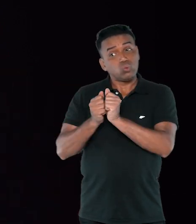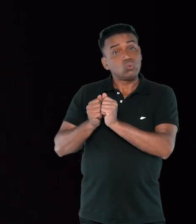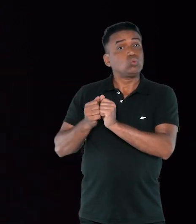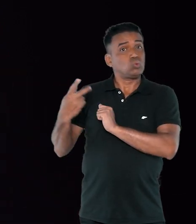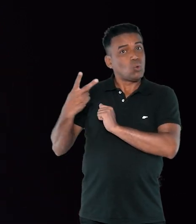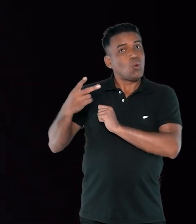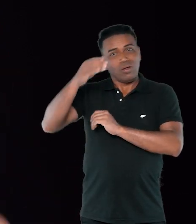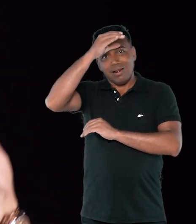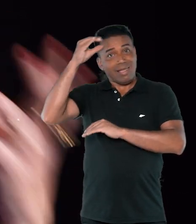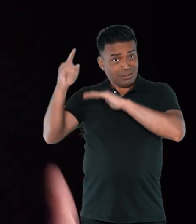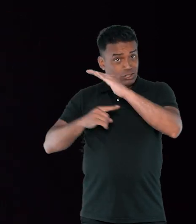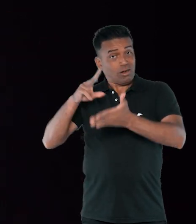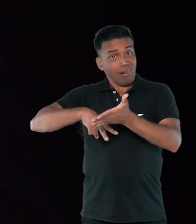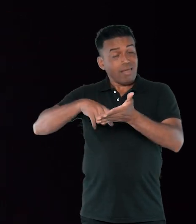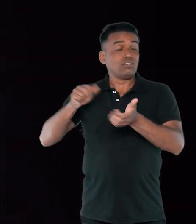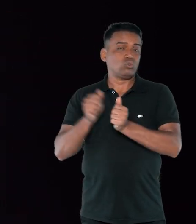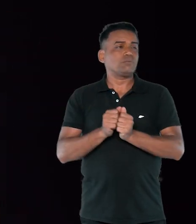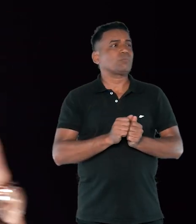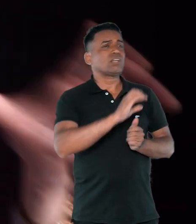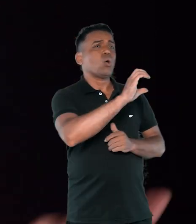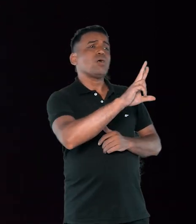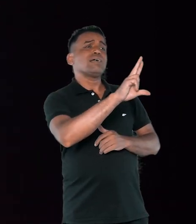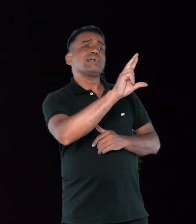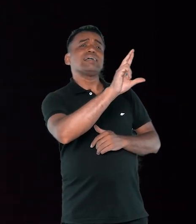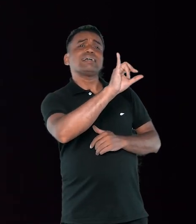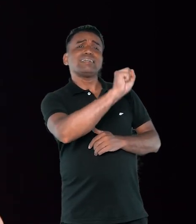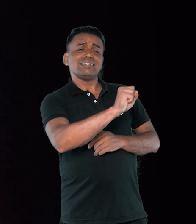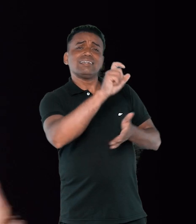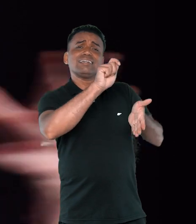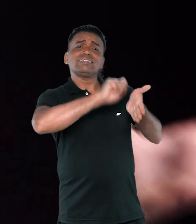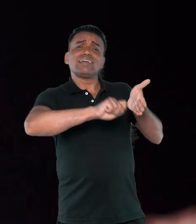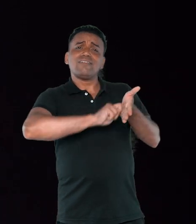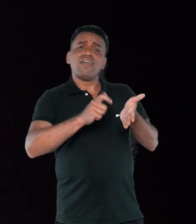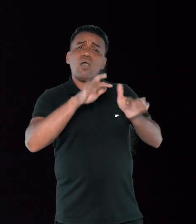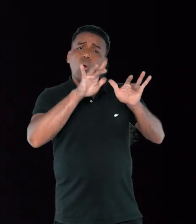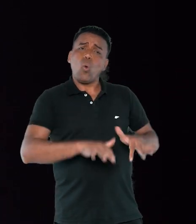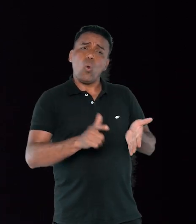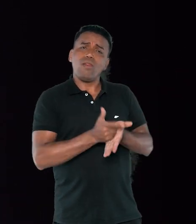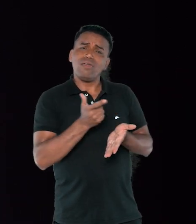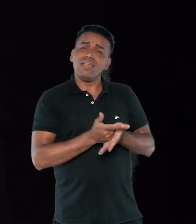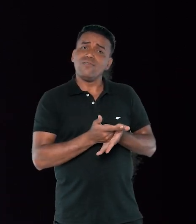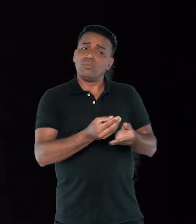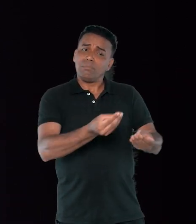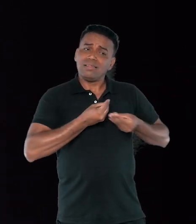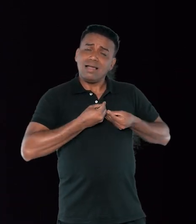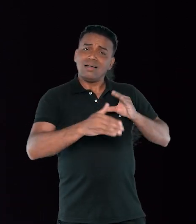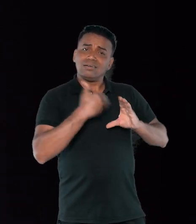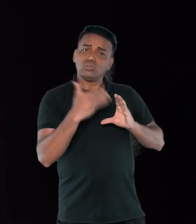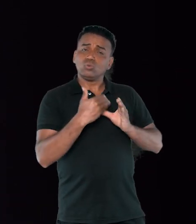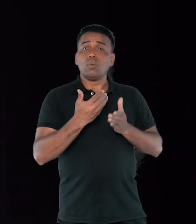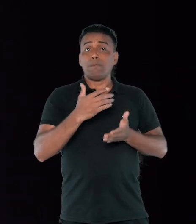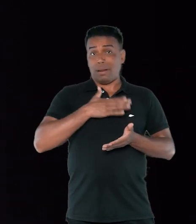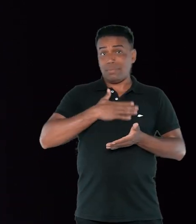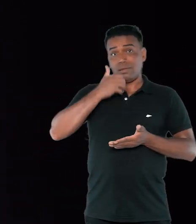lançou o livro, eu estive com ela no lançamento para falar, né, uma conversa com os leitores também, foi